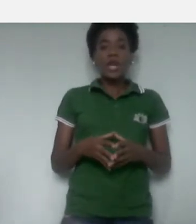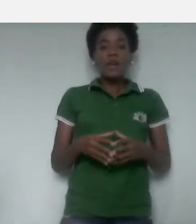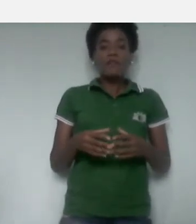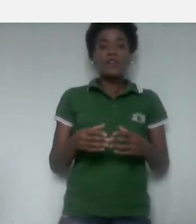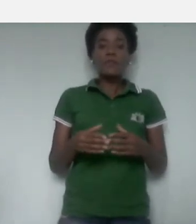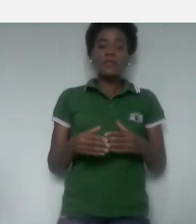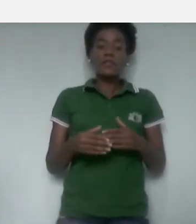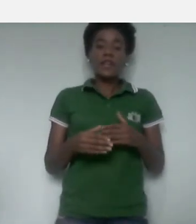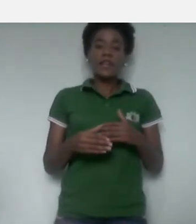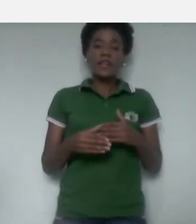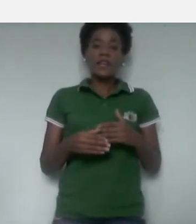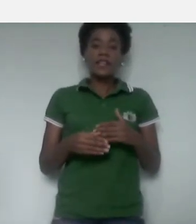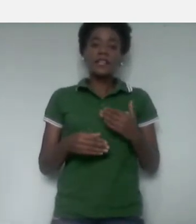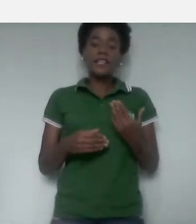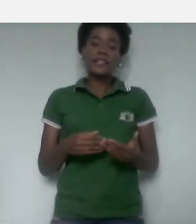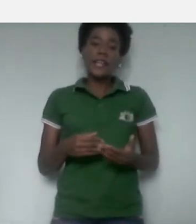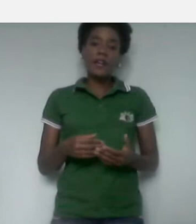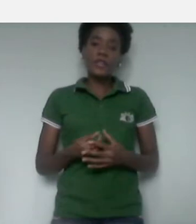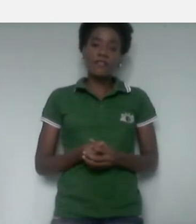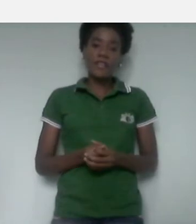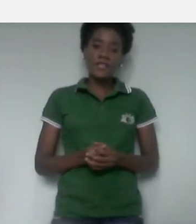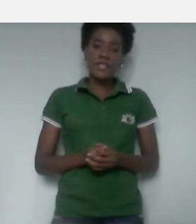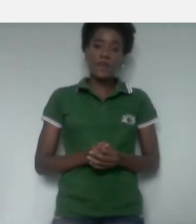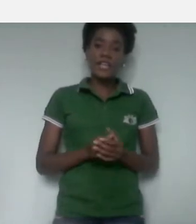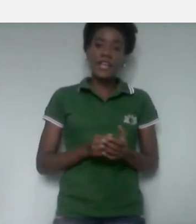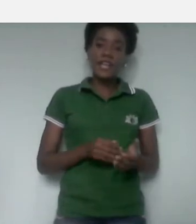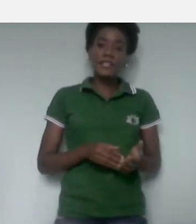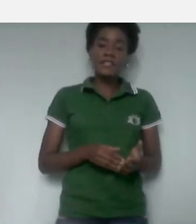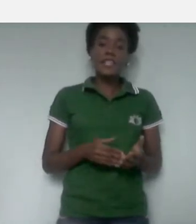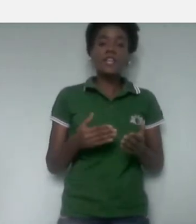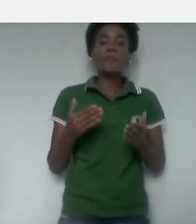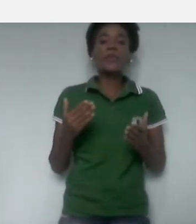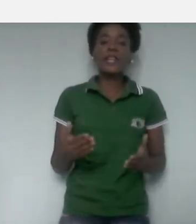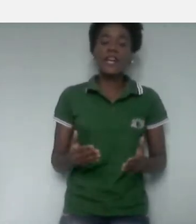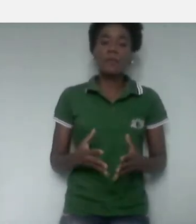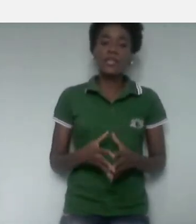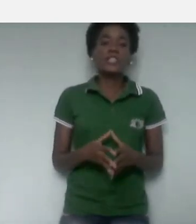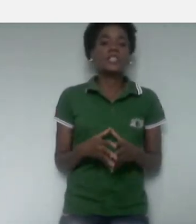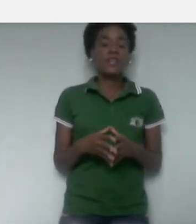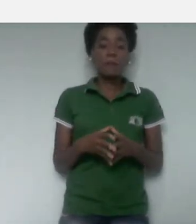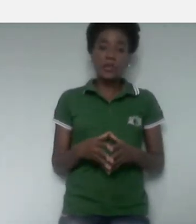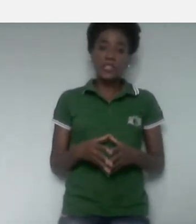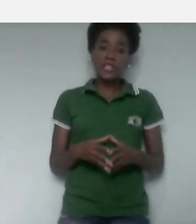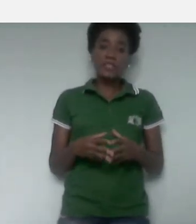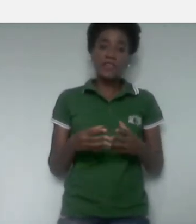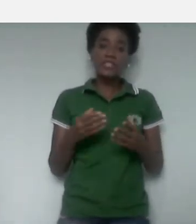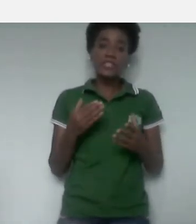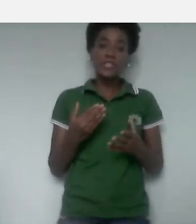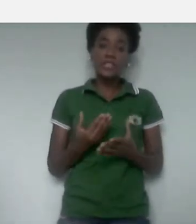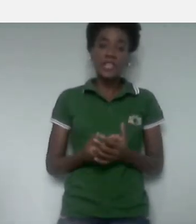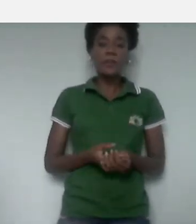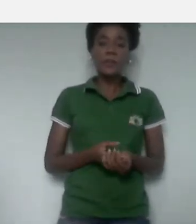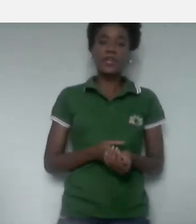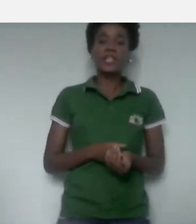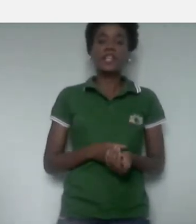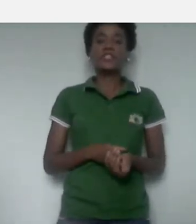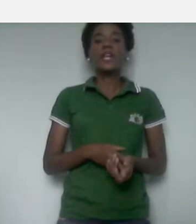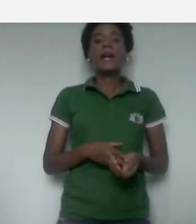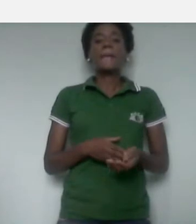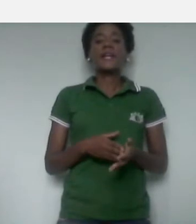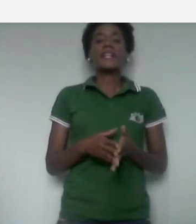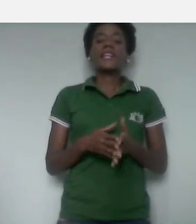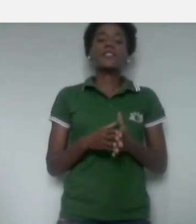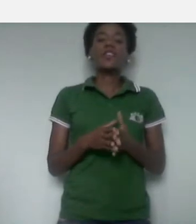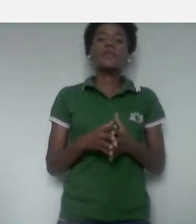fizemos, vamos entender o que vem a ser a ODS e por que a política se faz tão